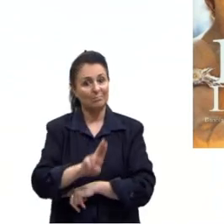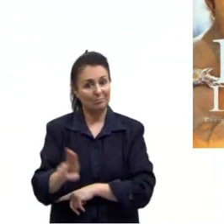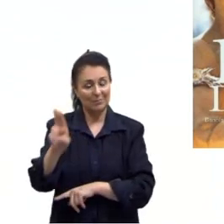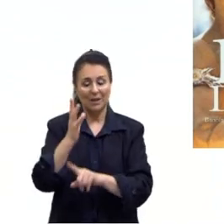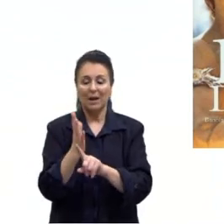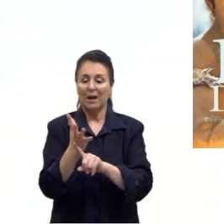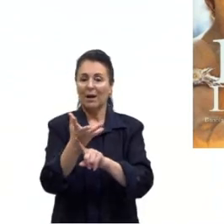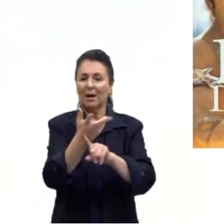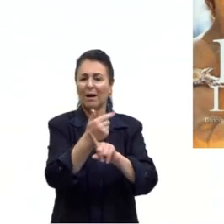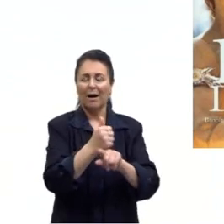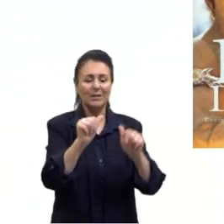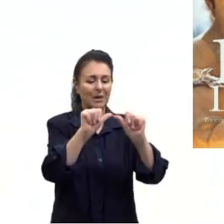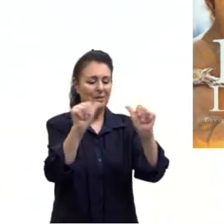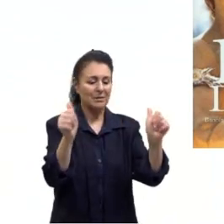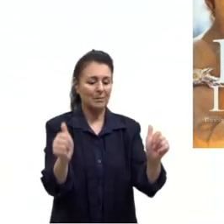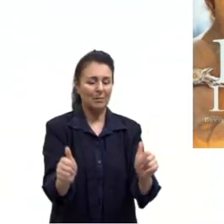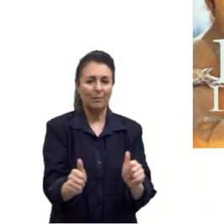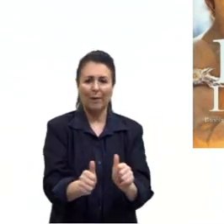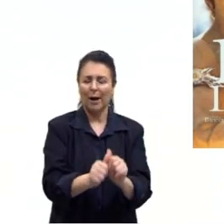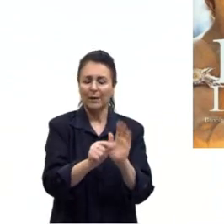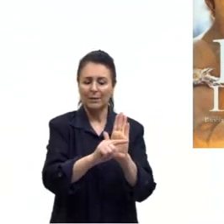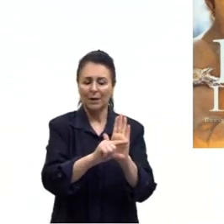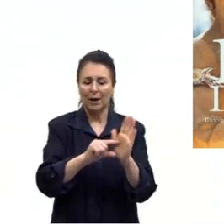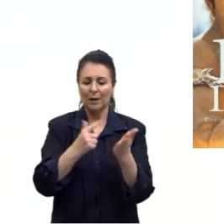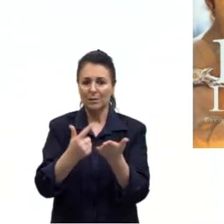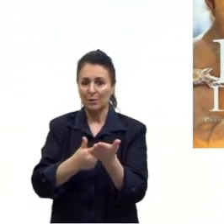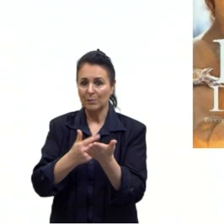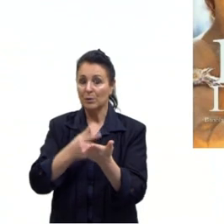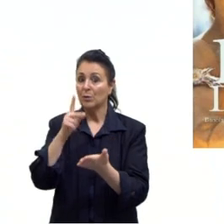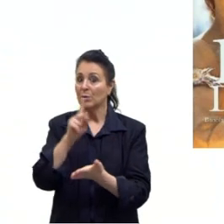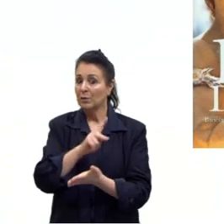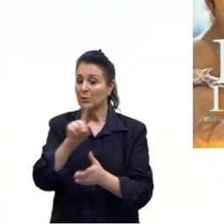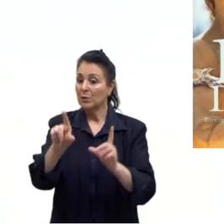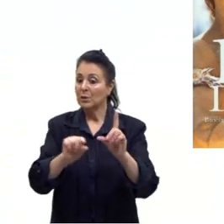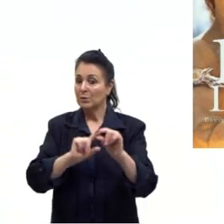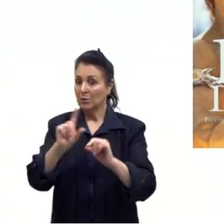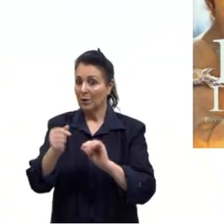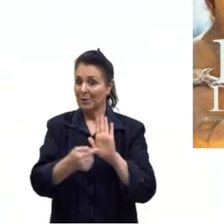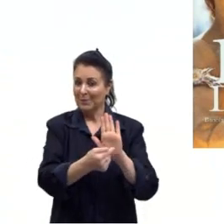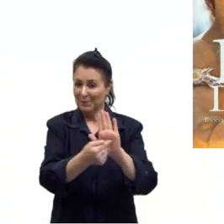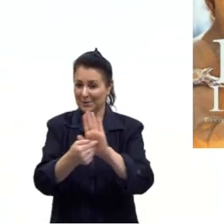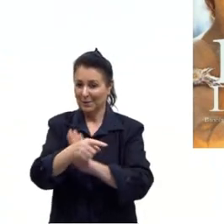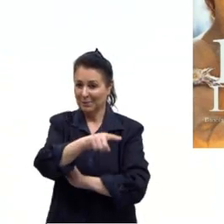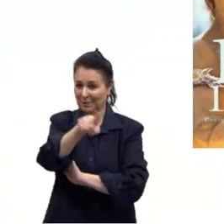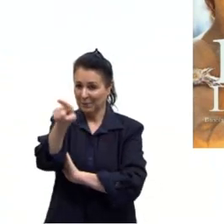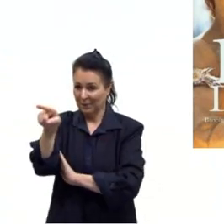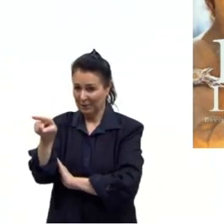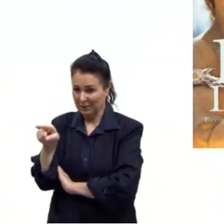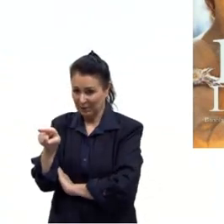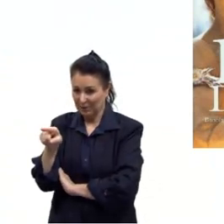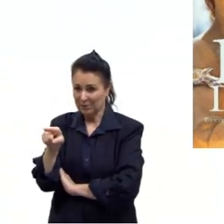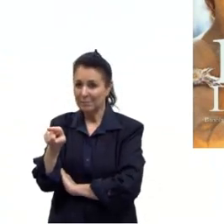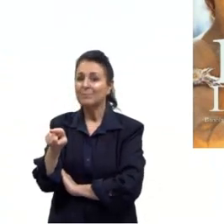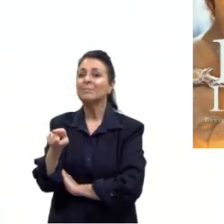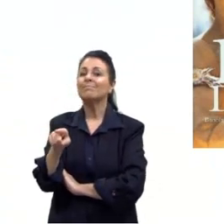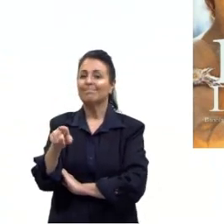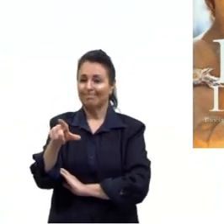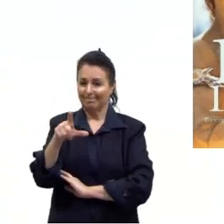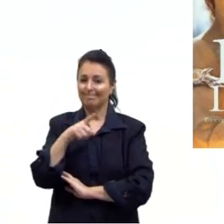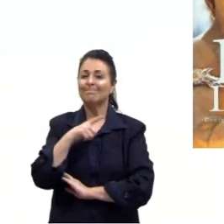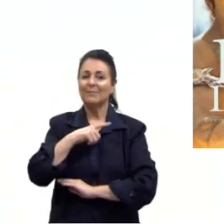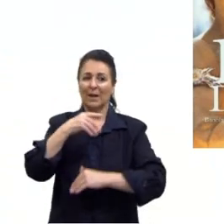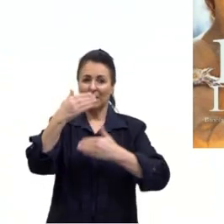a arte essas imagens essas obras que eu seleciono para trazer para vocês são obras que às vezes acabam